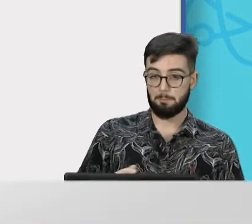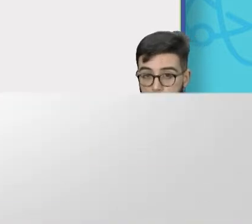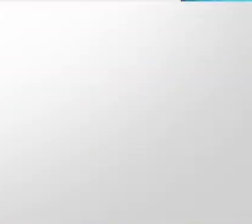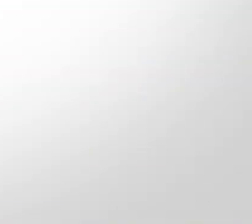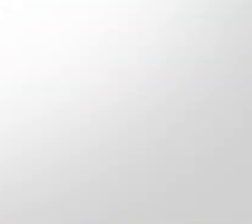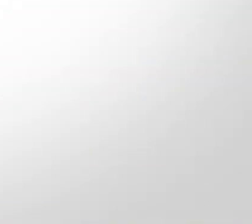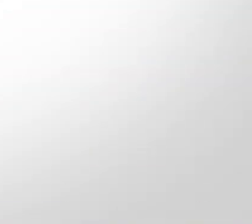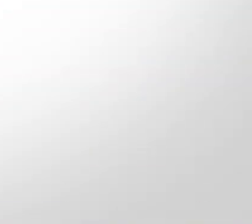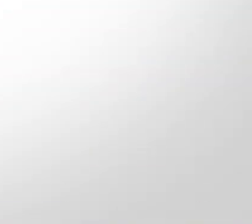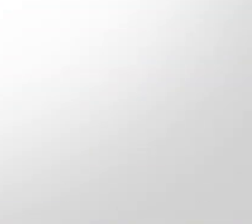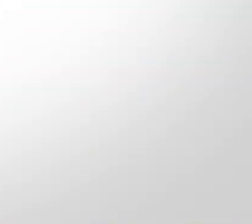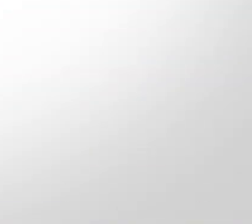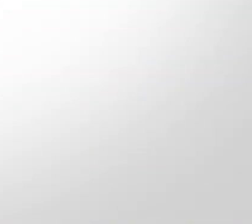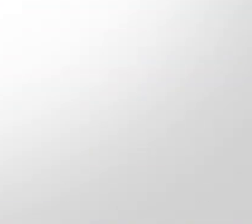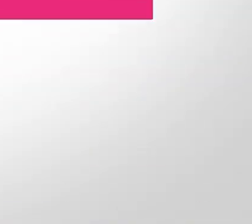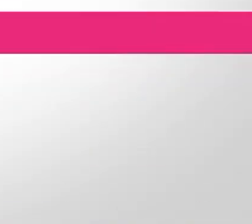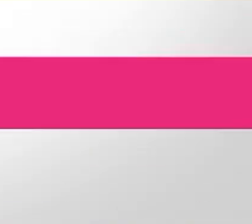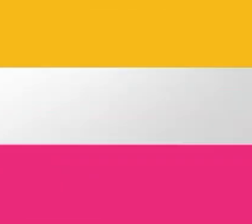prova do Enem em